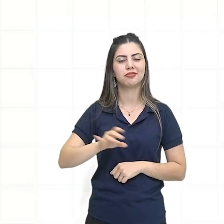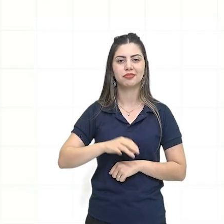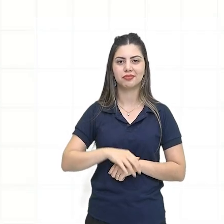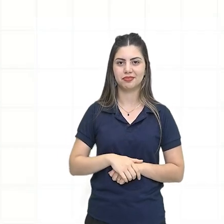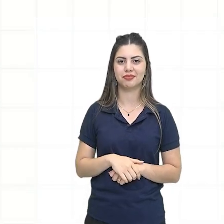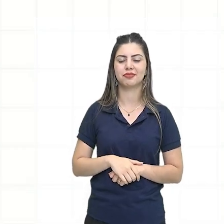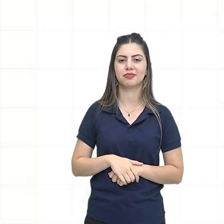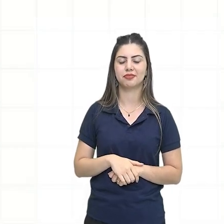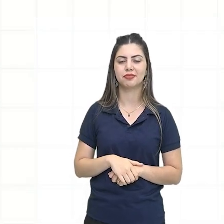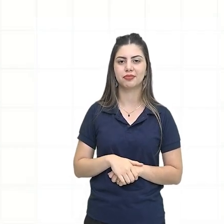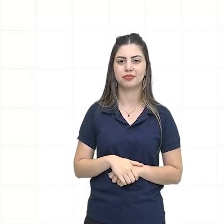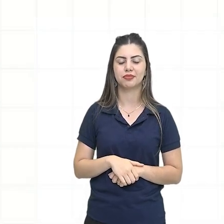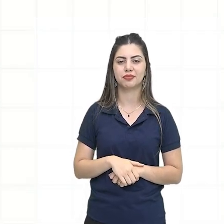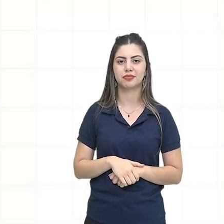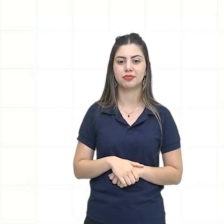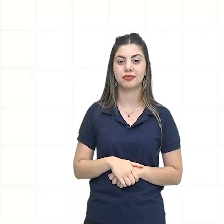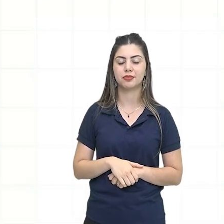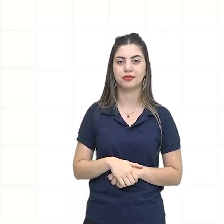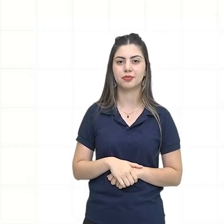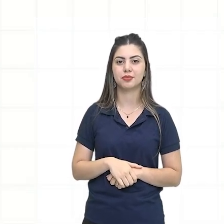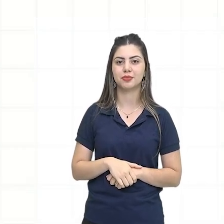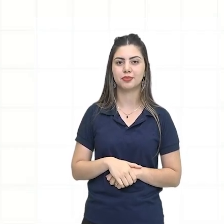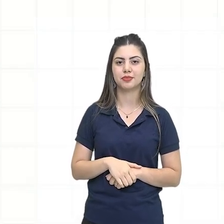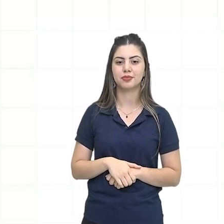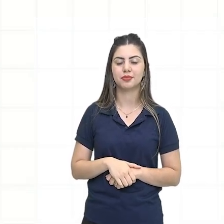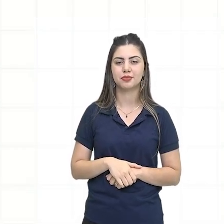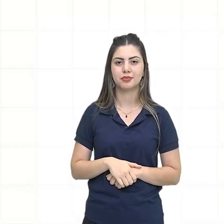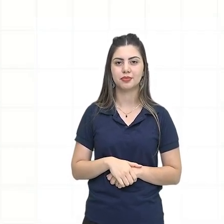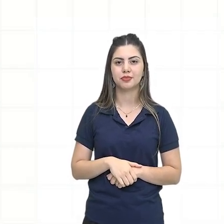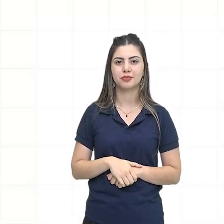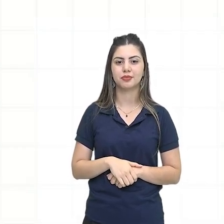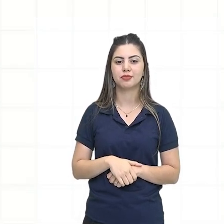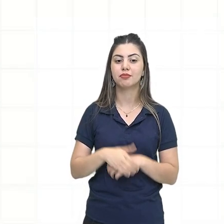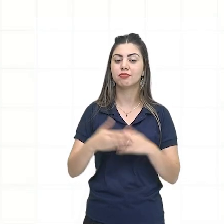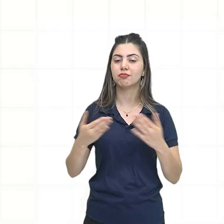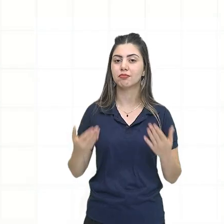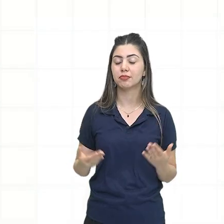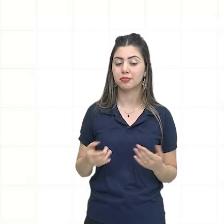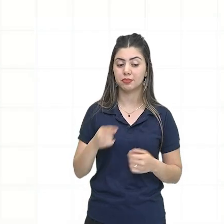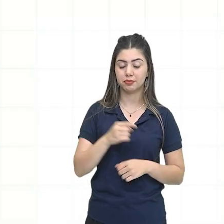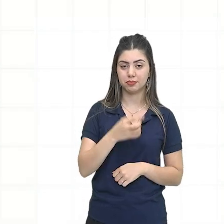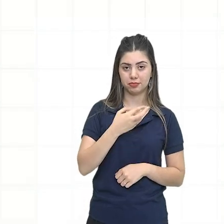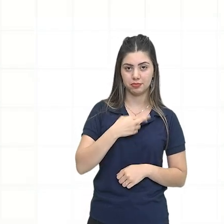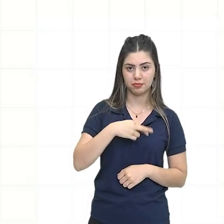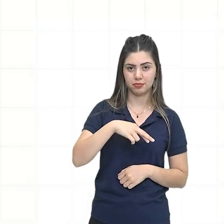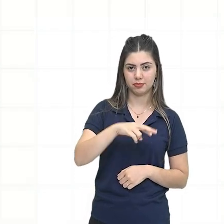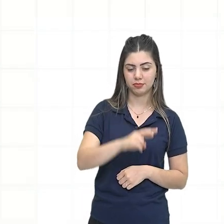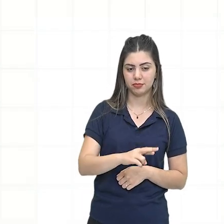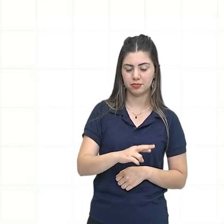diárias. Então, eu diria o seguinte, a partir da religião,